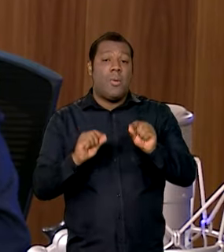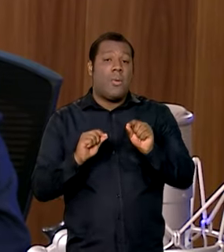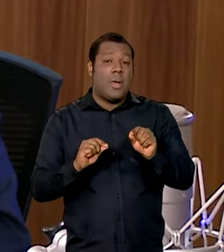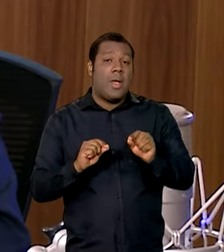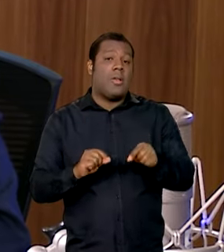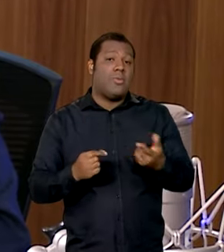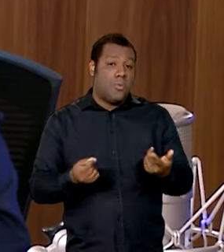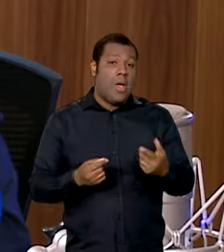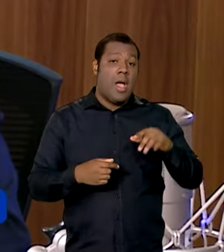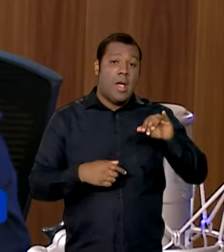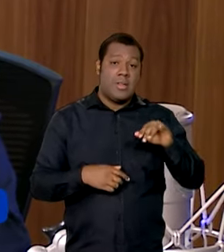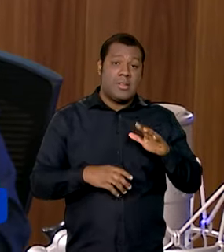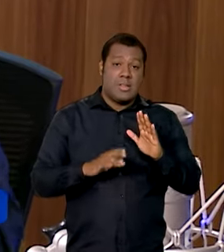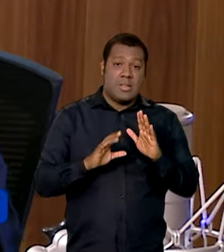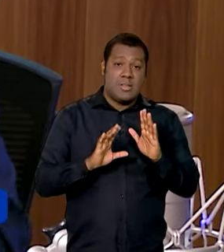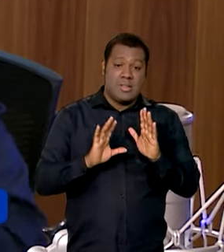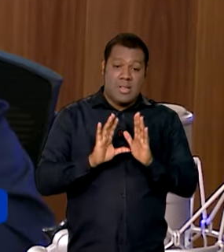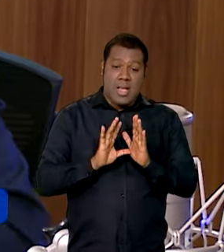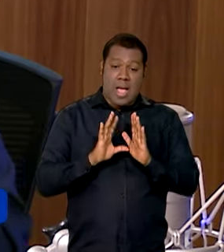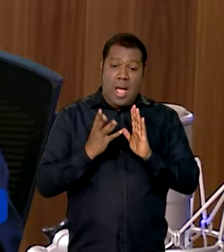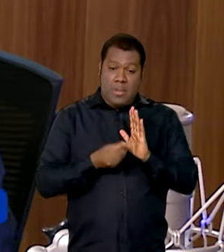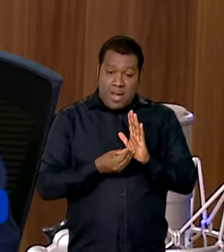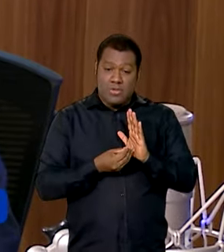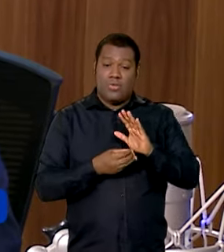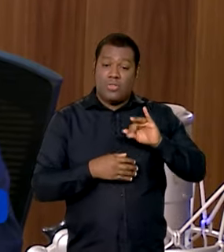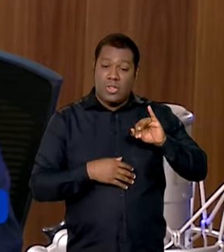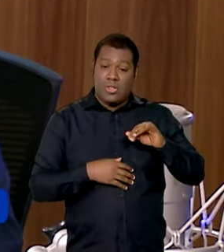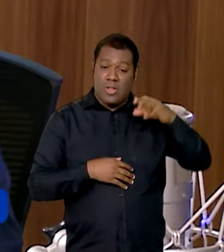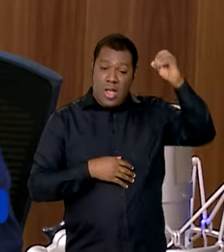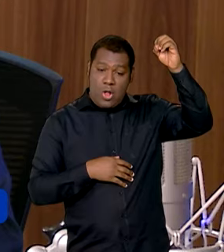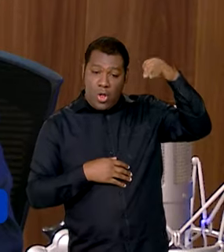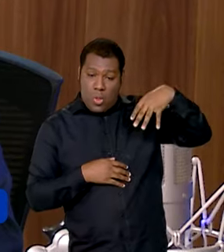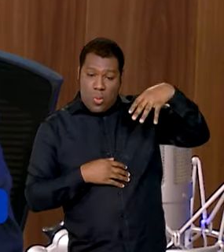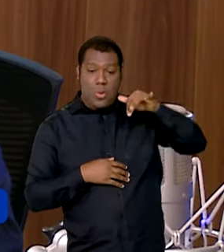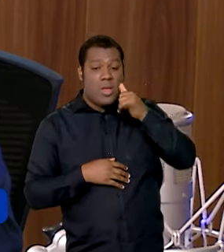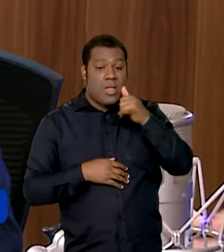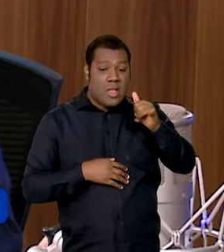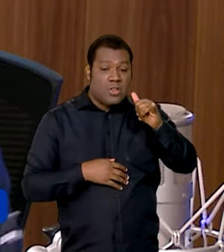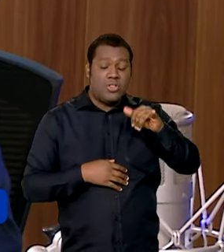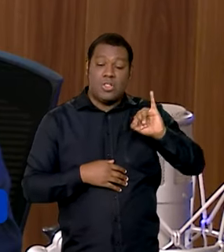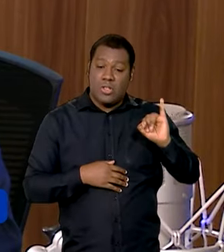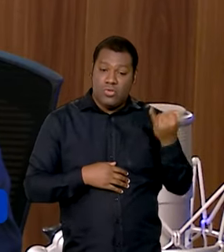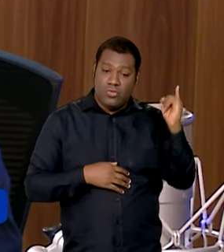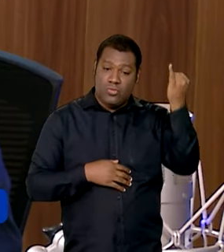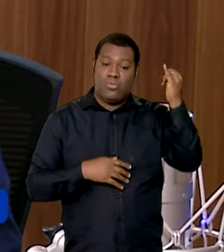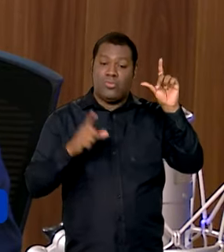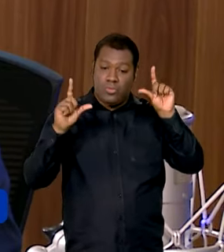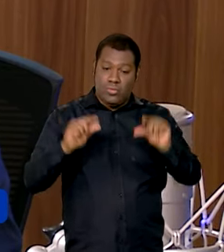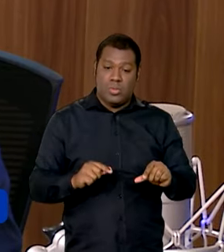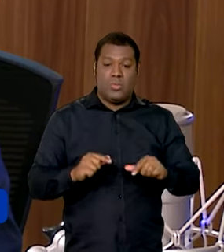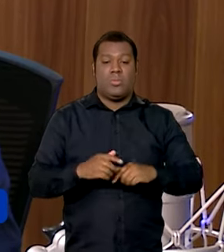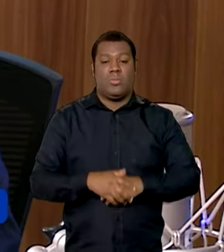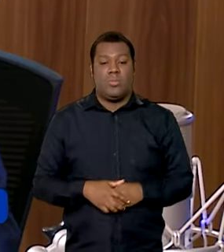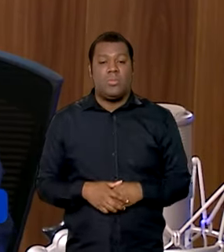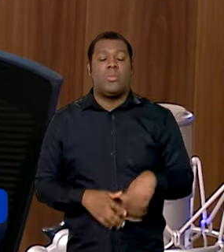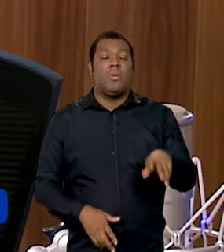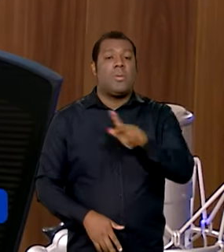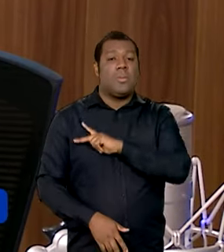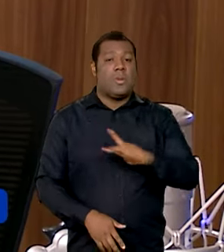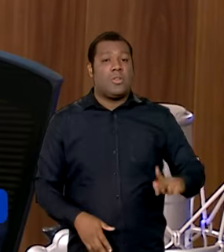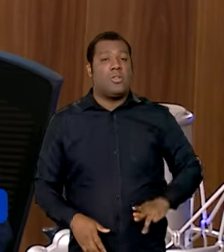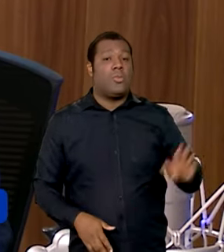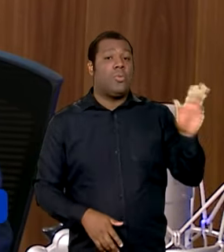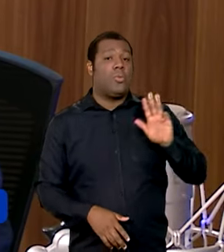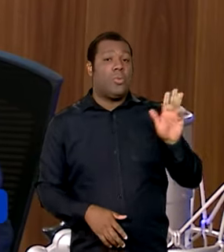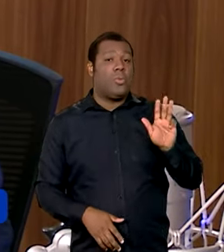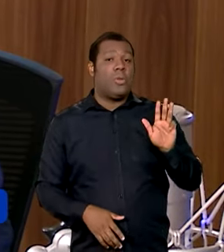na Amazônia né para fazer o rebatimento diminuir esse curso de energia na Amazônia ele também garantiu né uma melhor